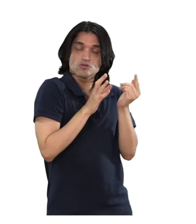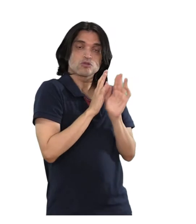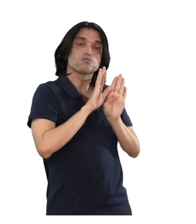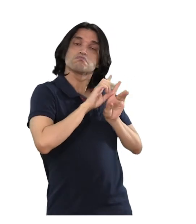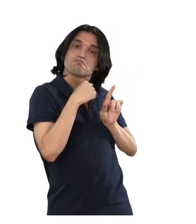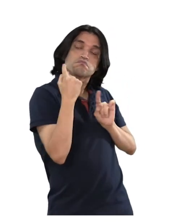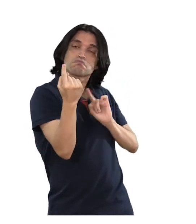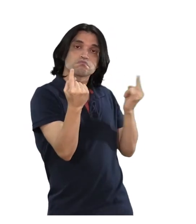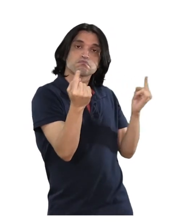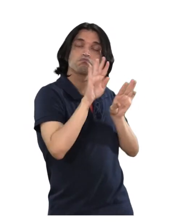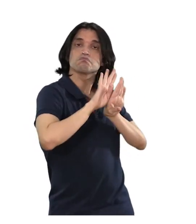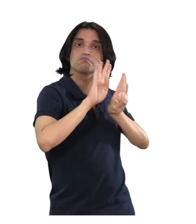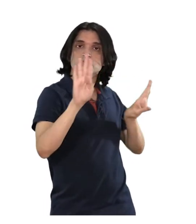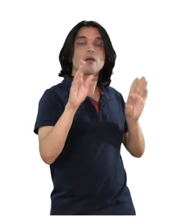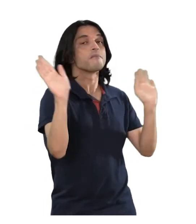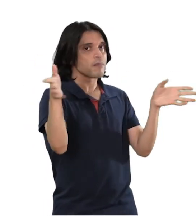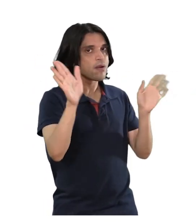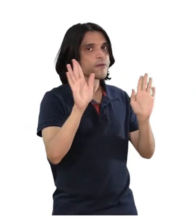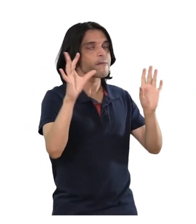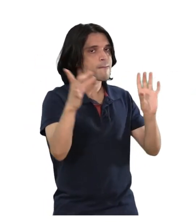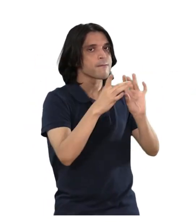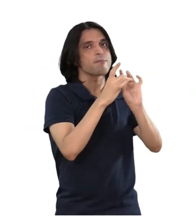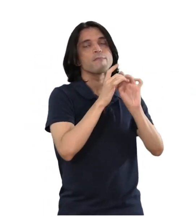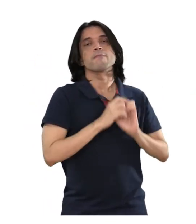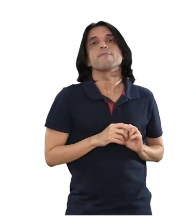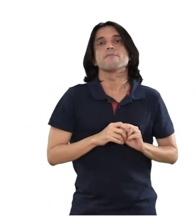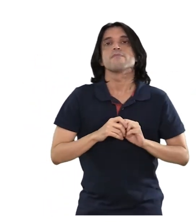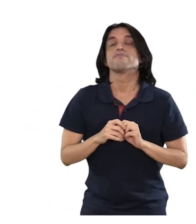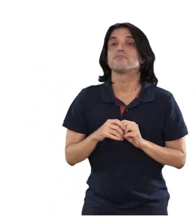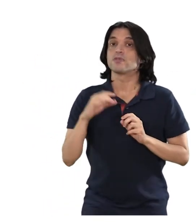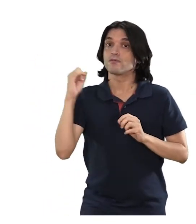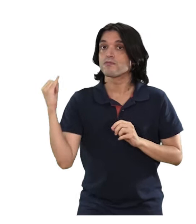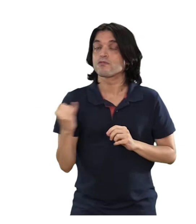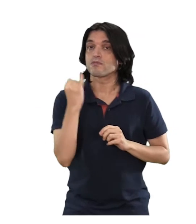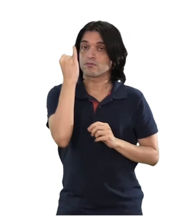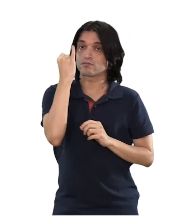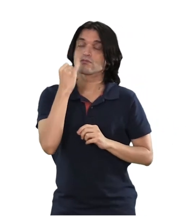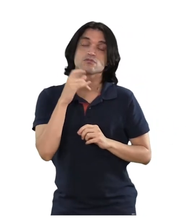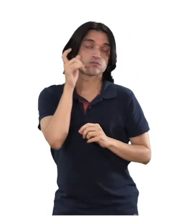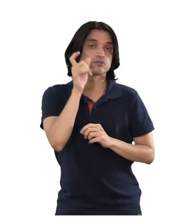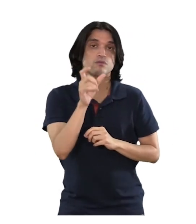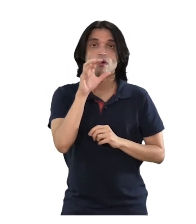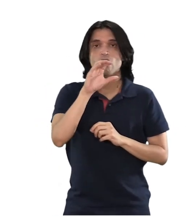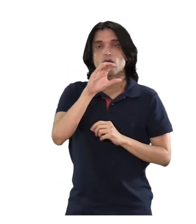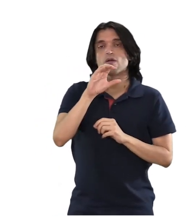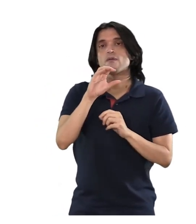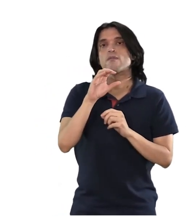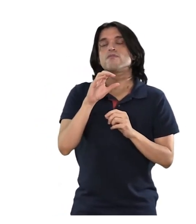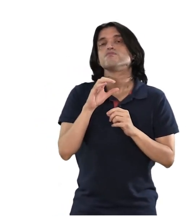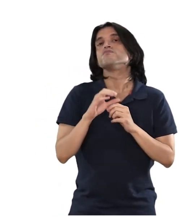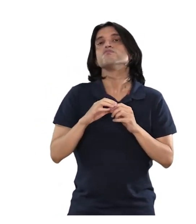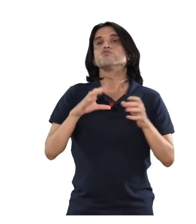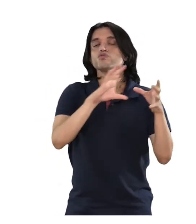Importante observar que as conjunções, ao promoverem essas ligações, contribuem para a construção do teor das